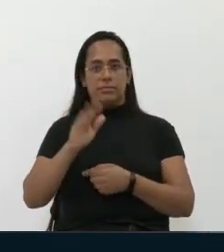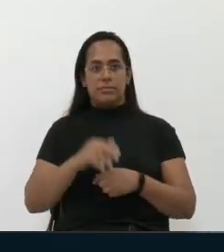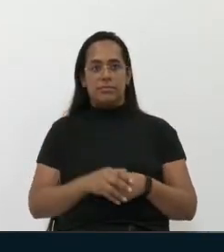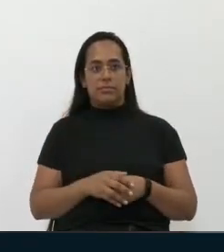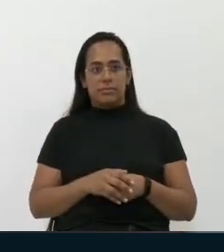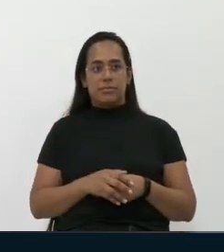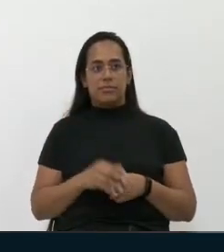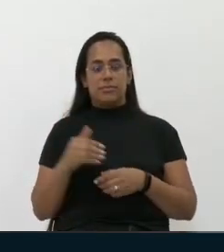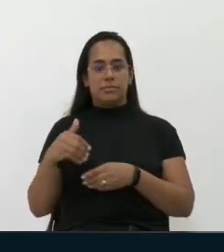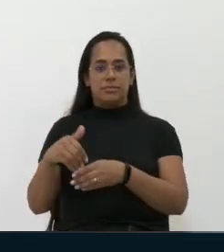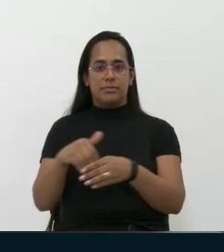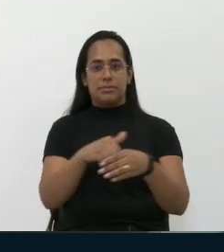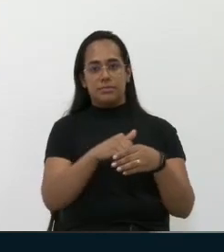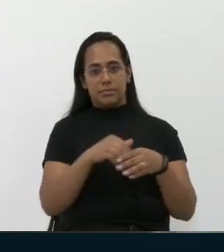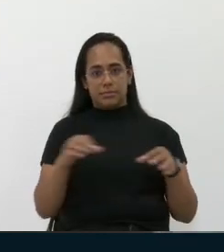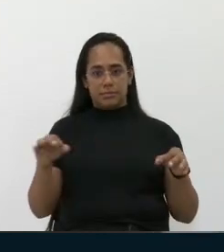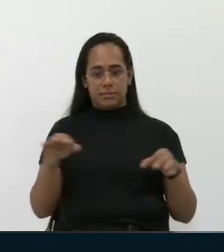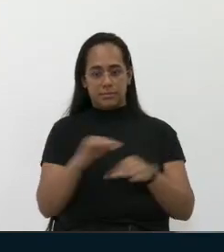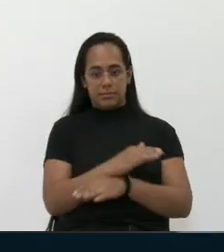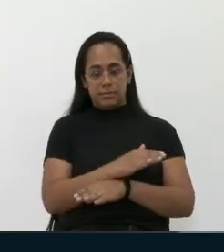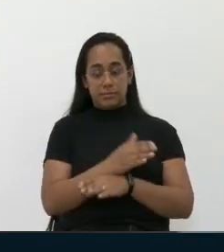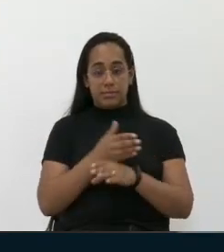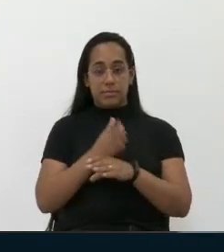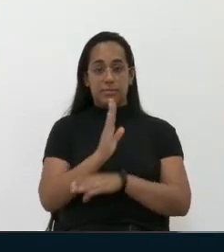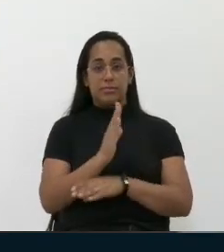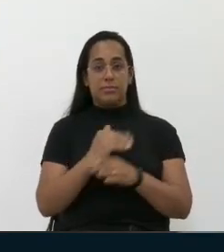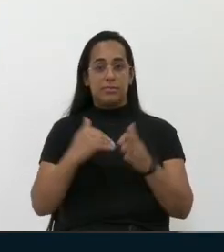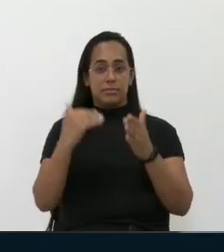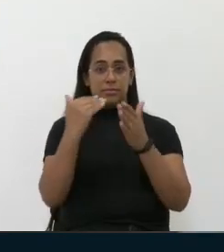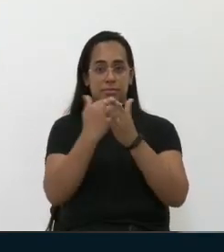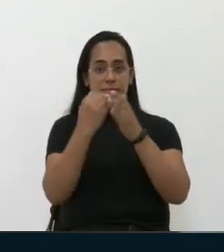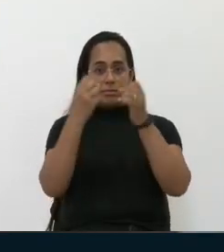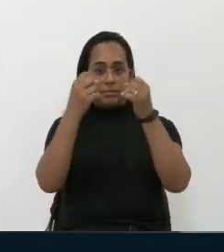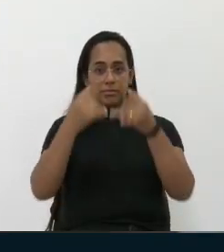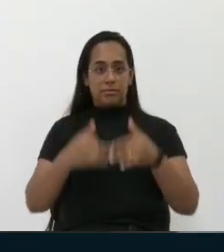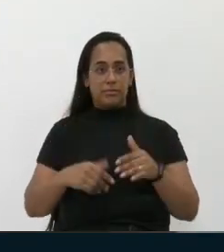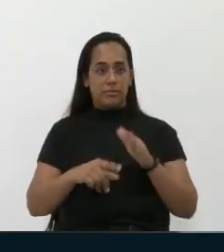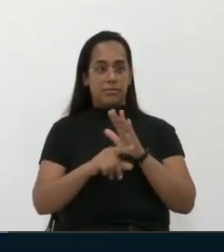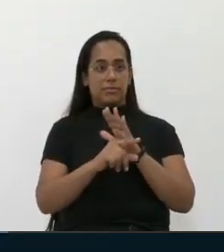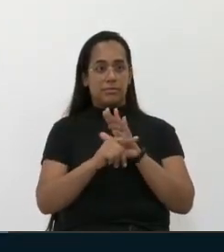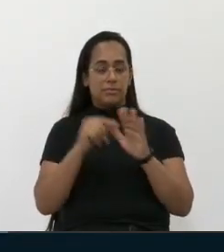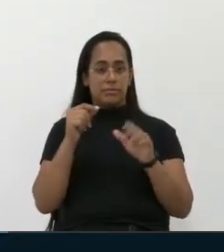Encerrada a votação, aprovado, encaminhe-se. Item 6º.